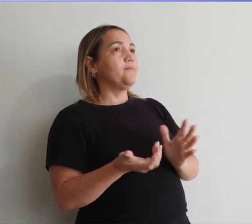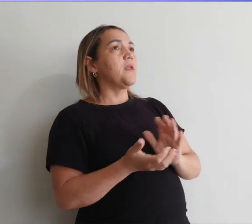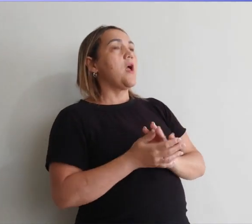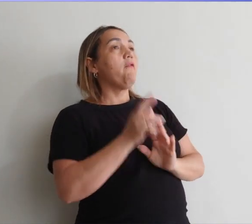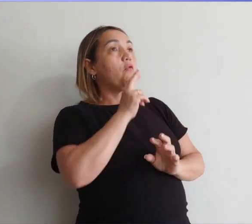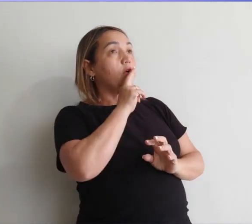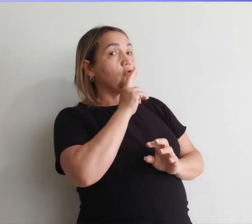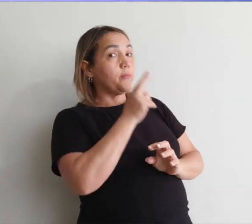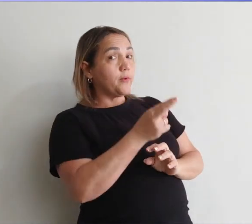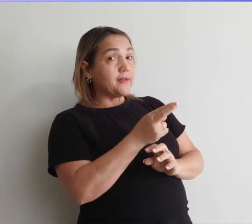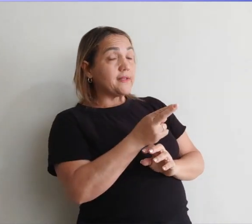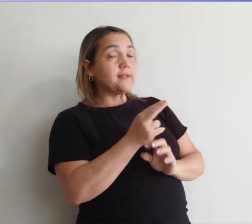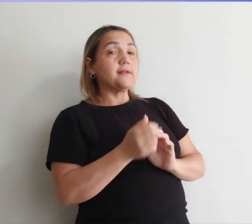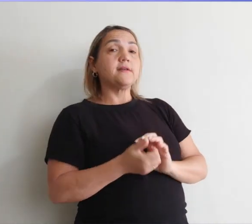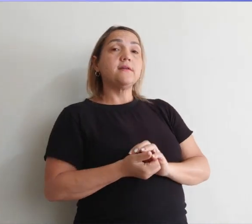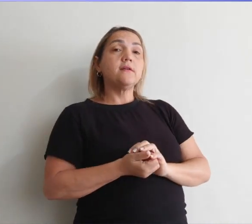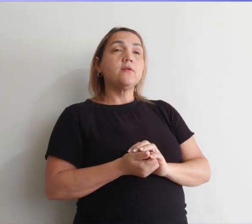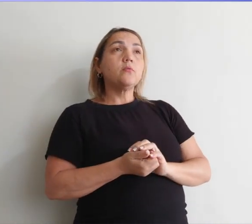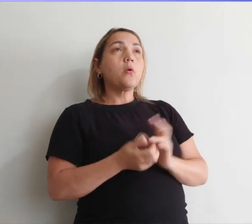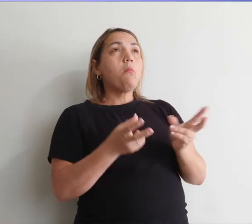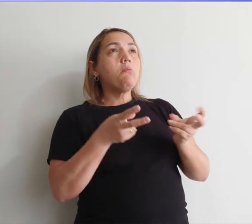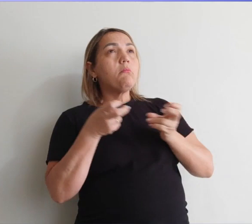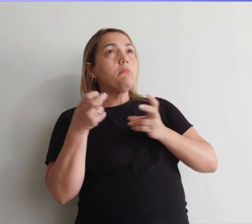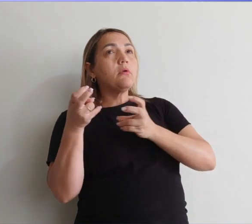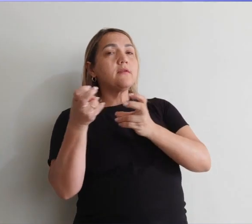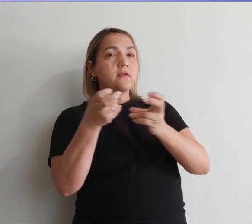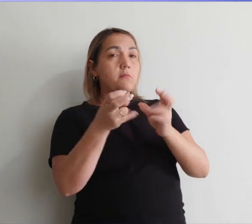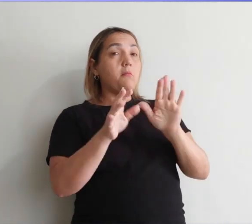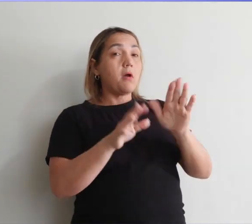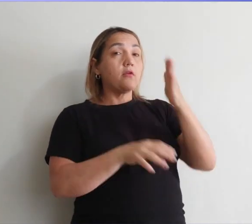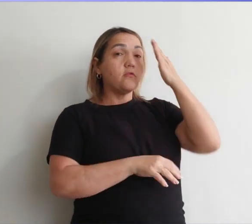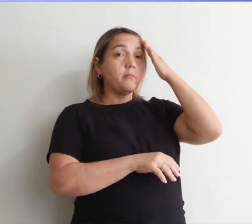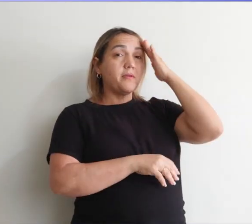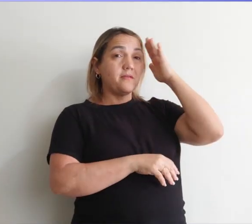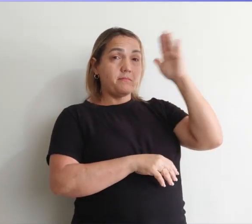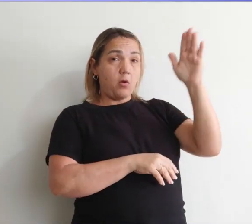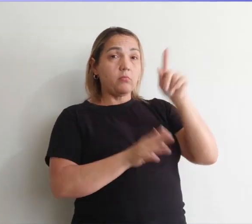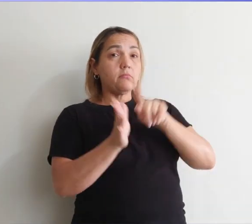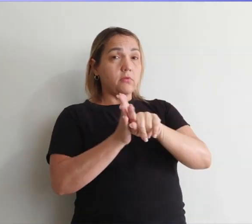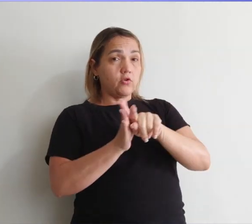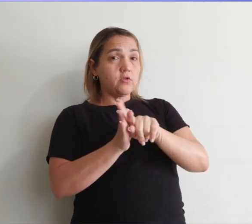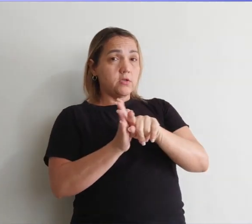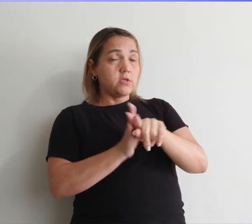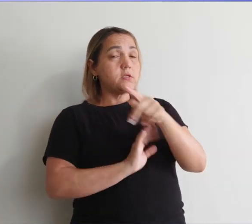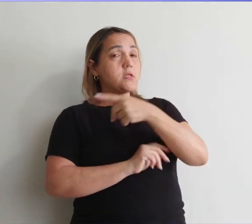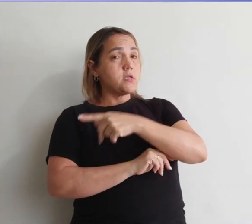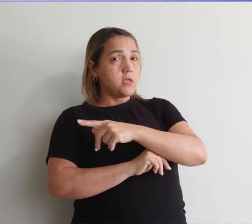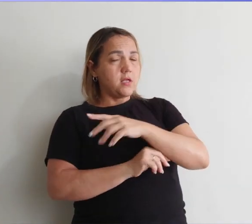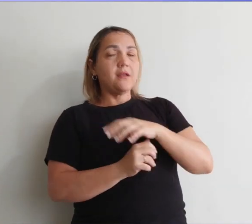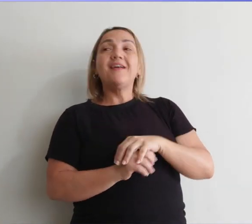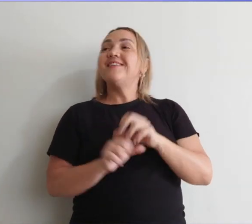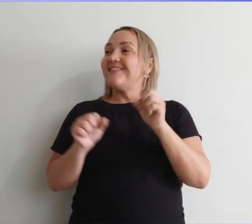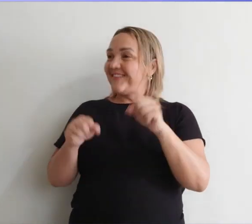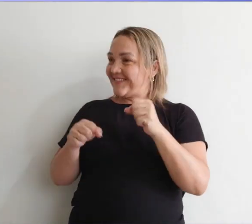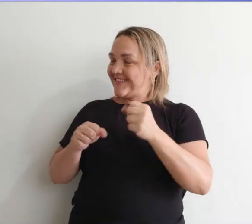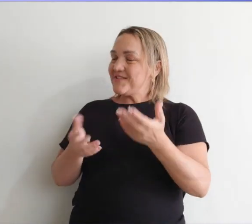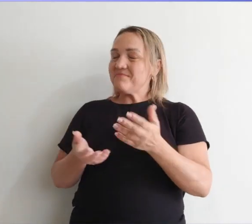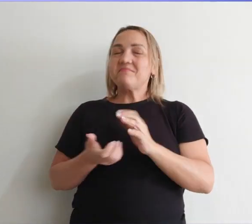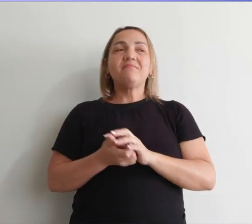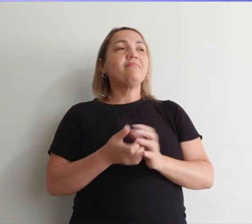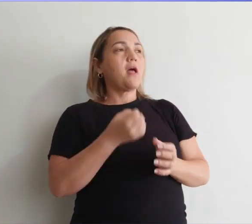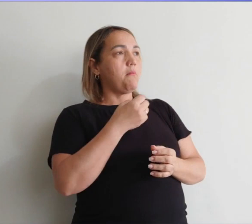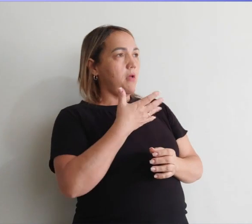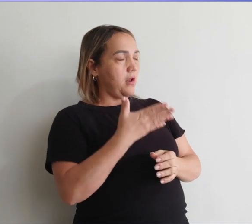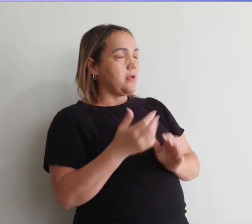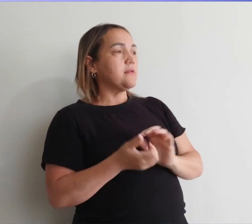Eu vou responder do que eu vejo, mas principalmente do que eu estou mais pesquisando. Não, é exatamente isso.